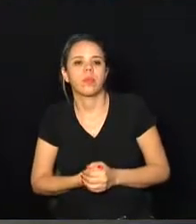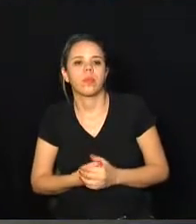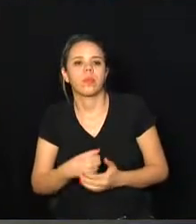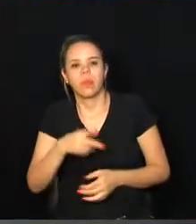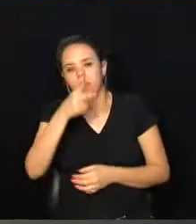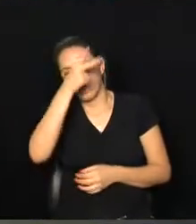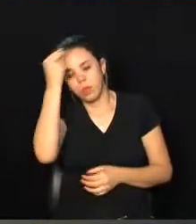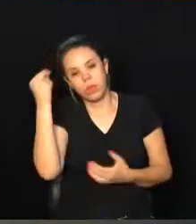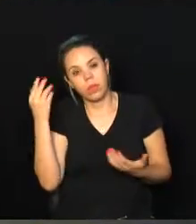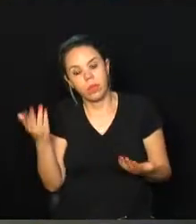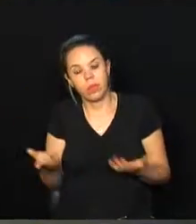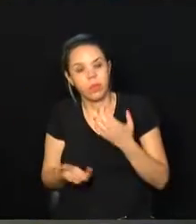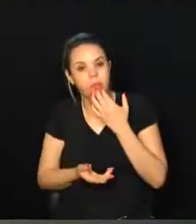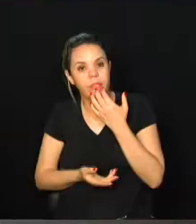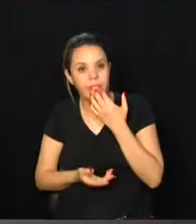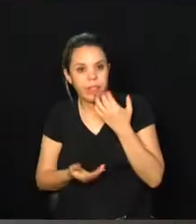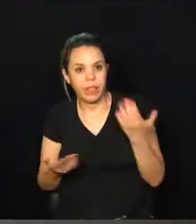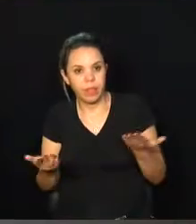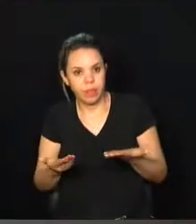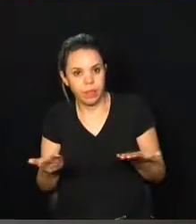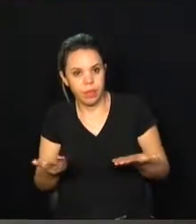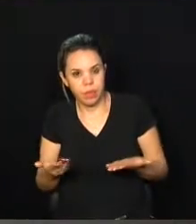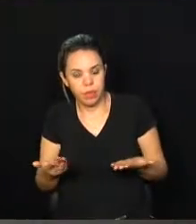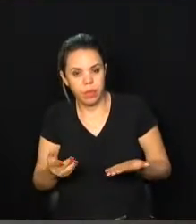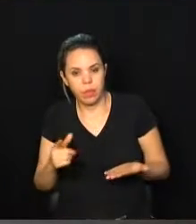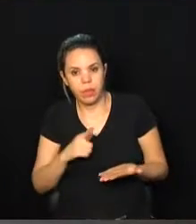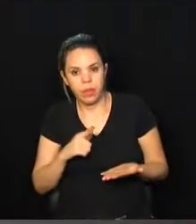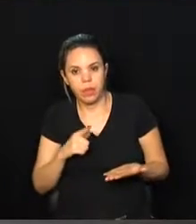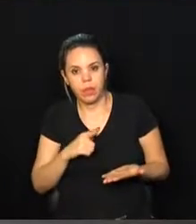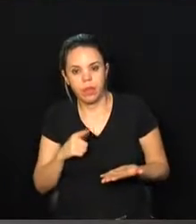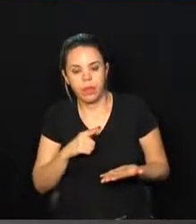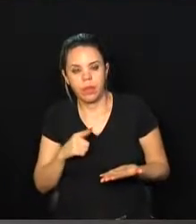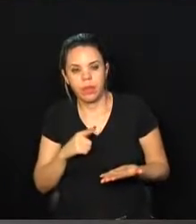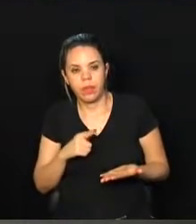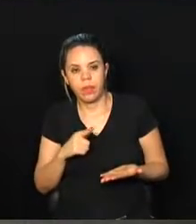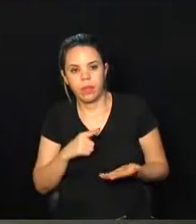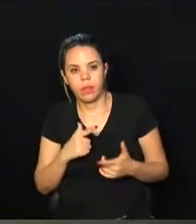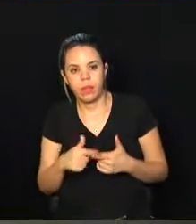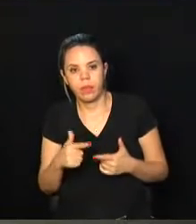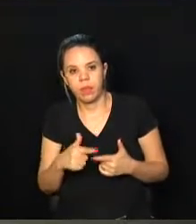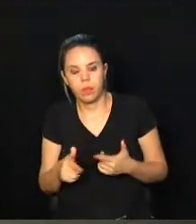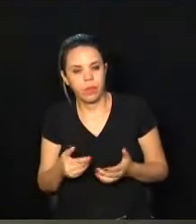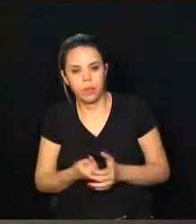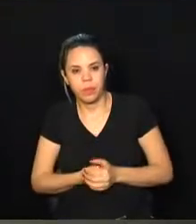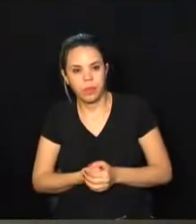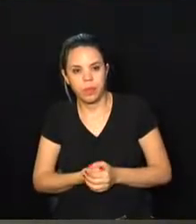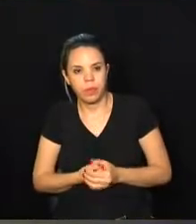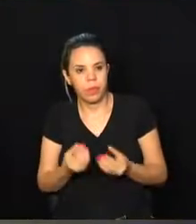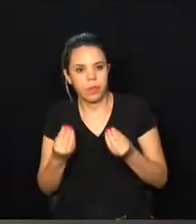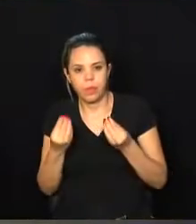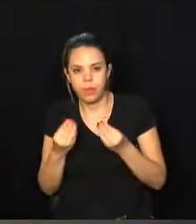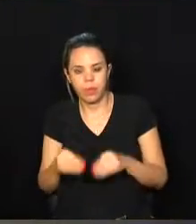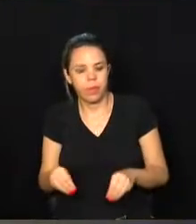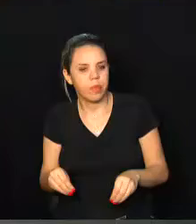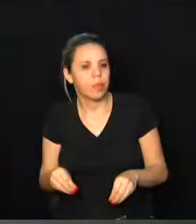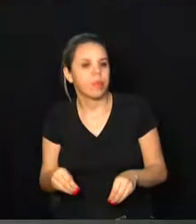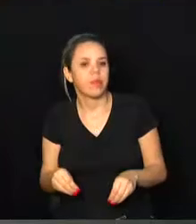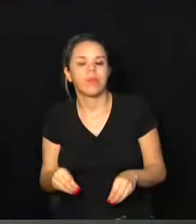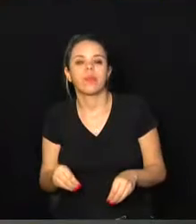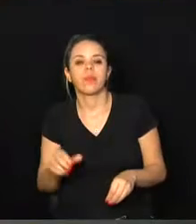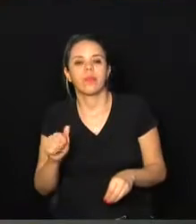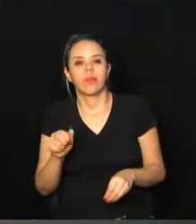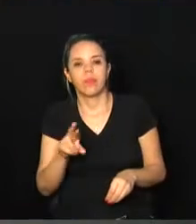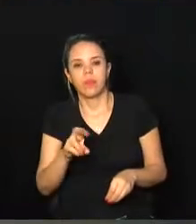Executivo, e hoje a gente está tendo exatamente esse tipo de problema. Isso prejudica o ARI, que é